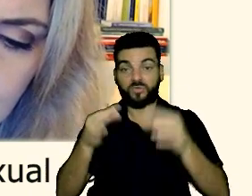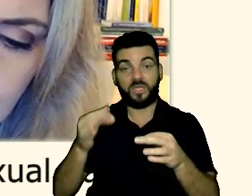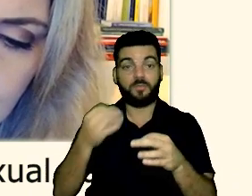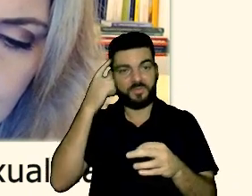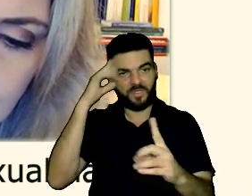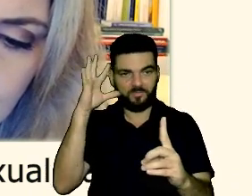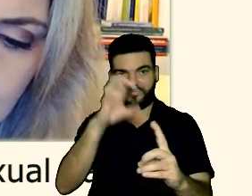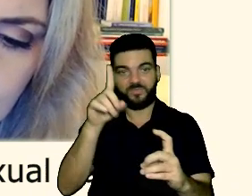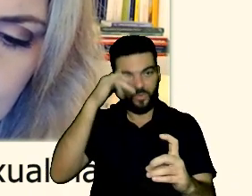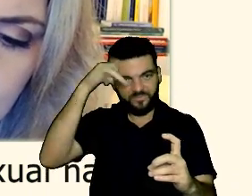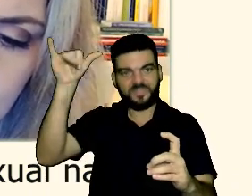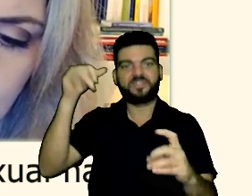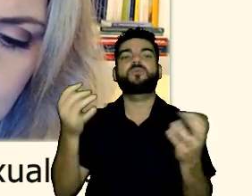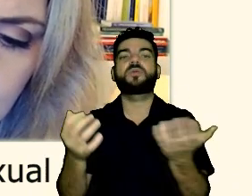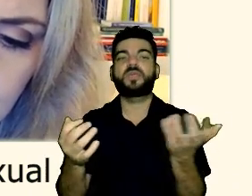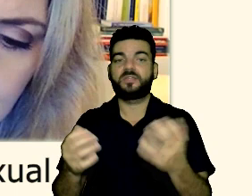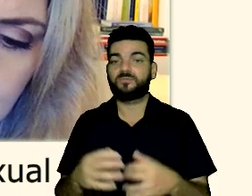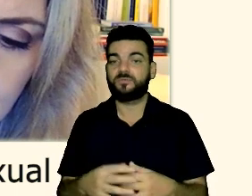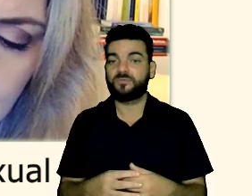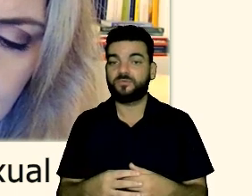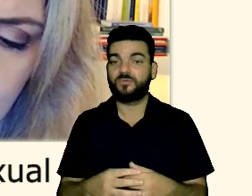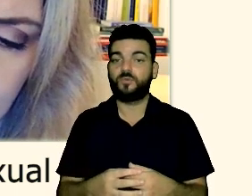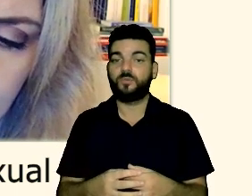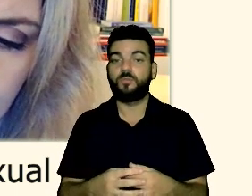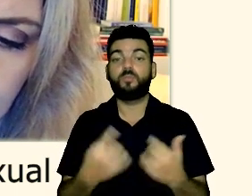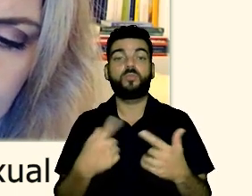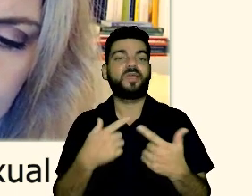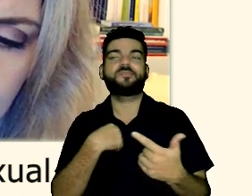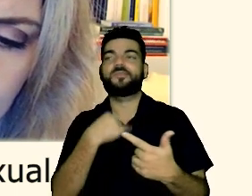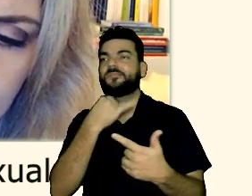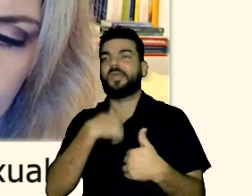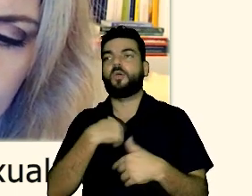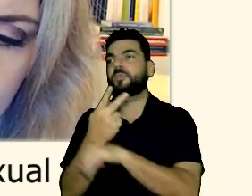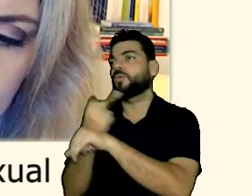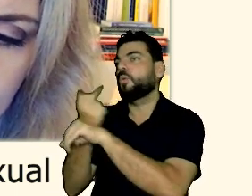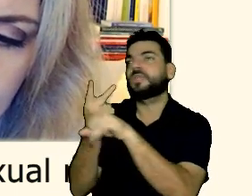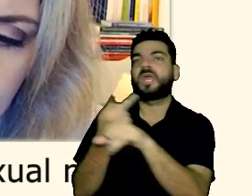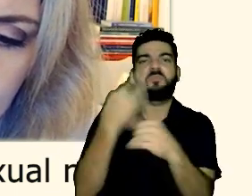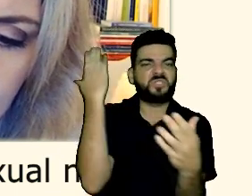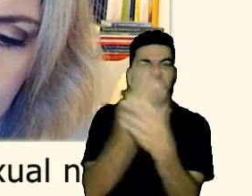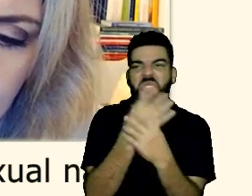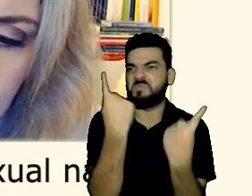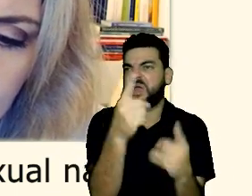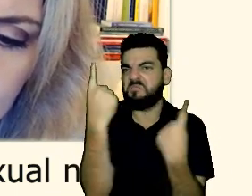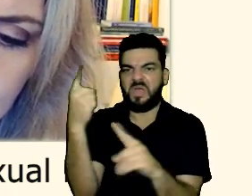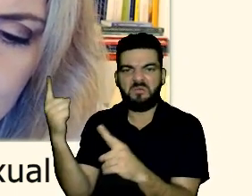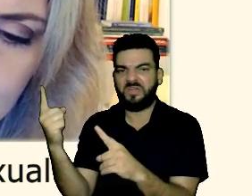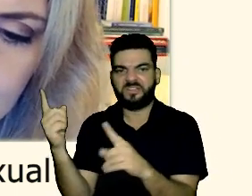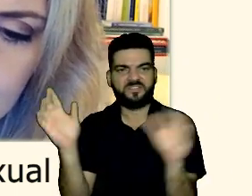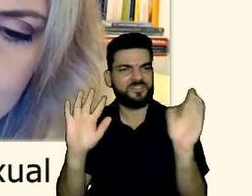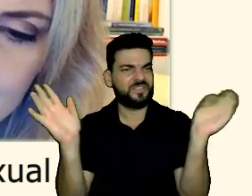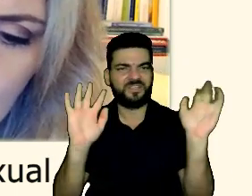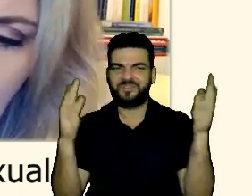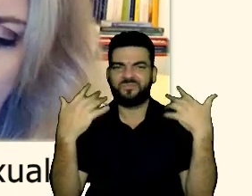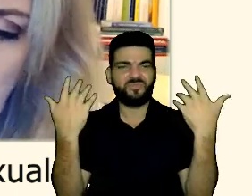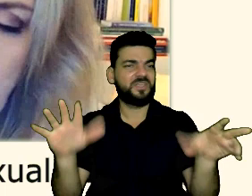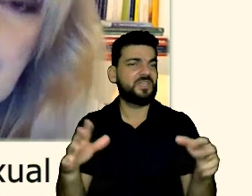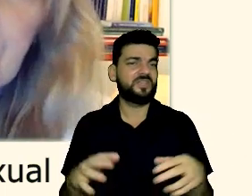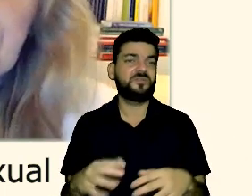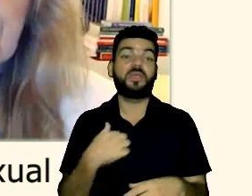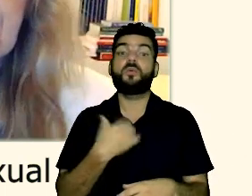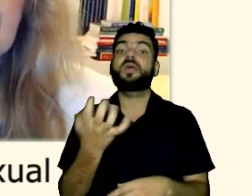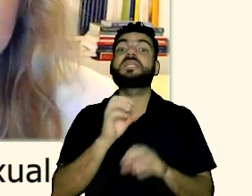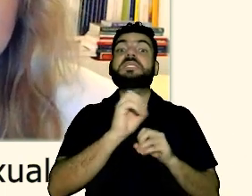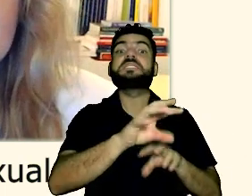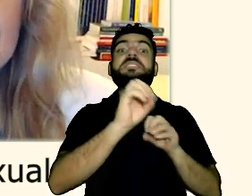a gente deixar claro que existe esse canal e que a gente vai fazer de tudo para que haja um trabalho de não retaliação, né? E que também